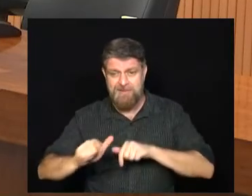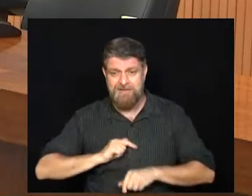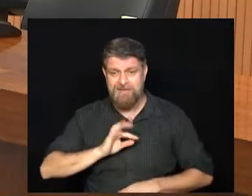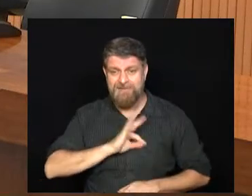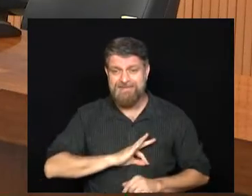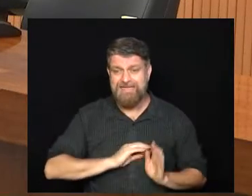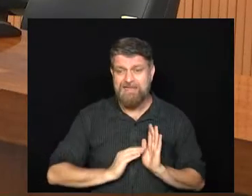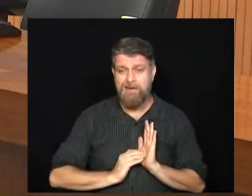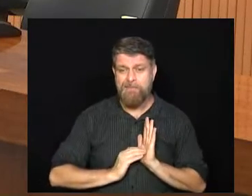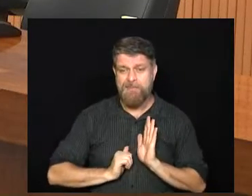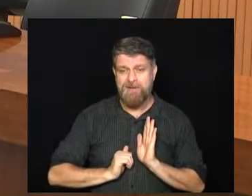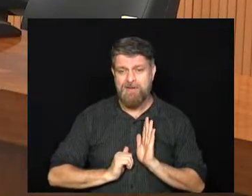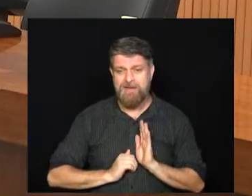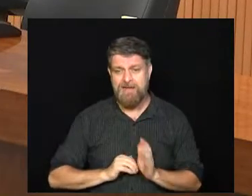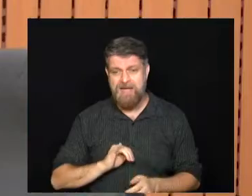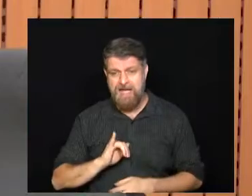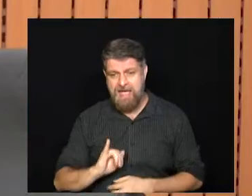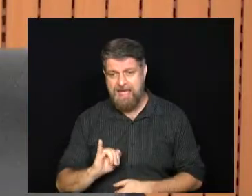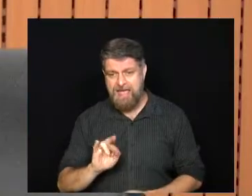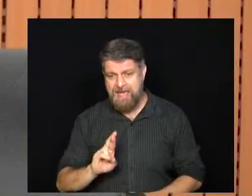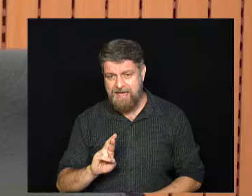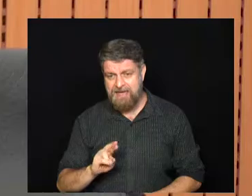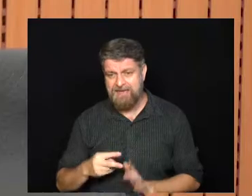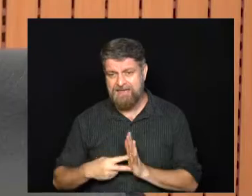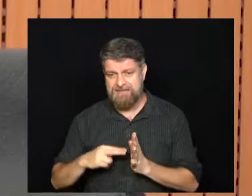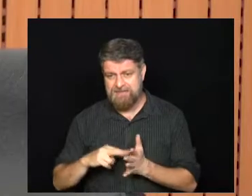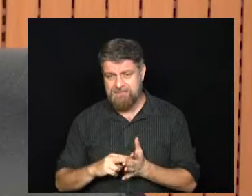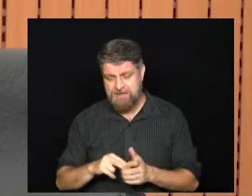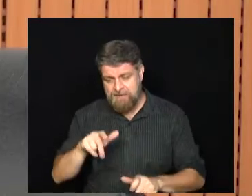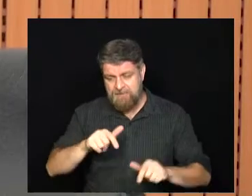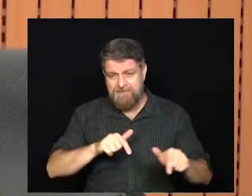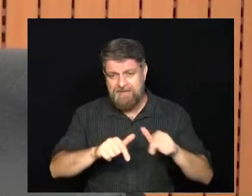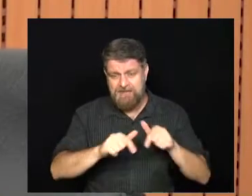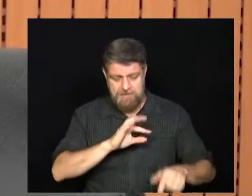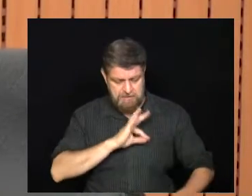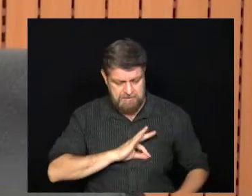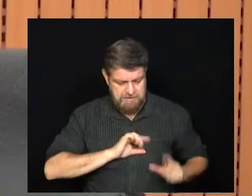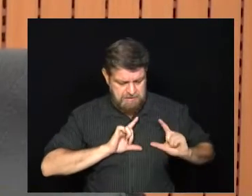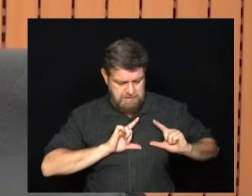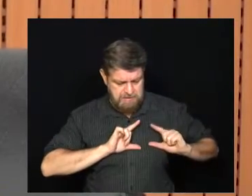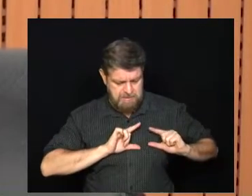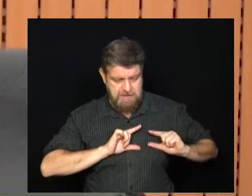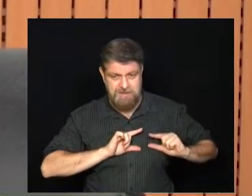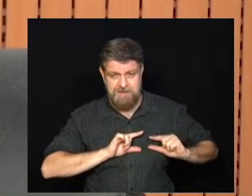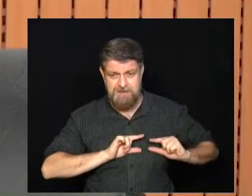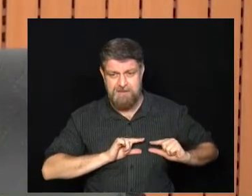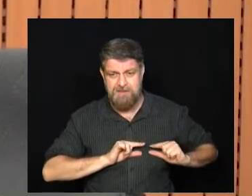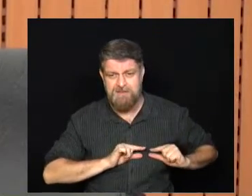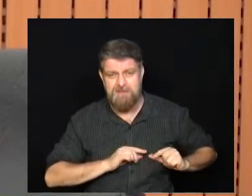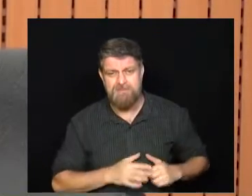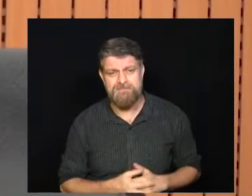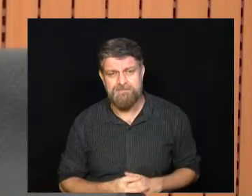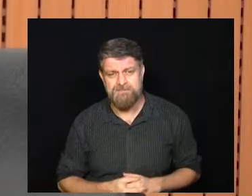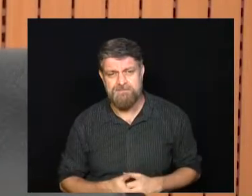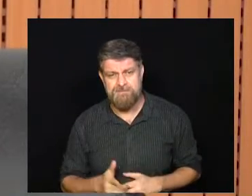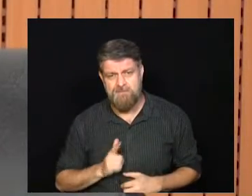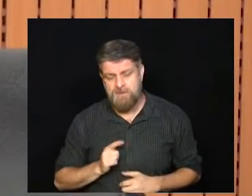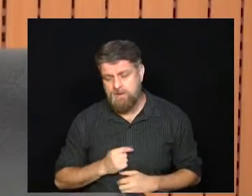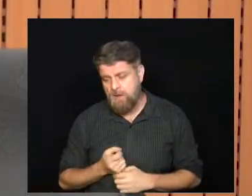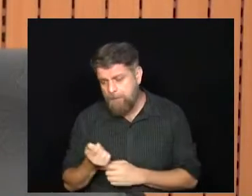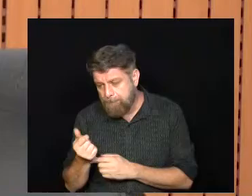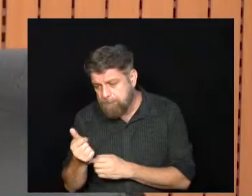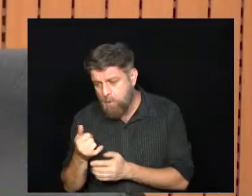dizer que a renda do trabalhador é evidente que caiu, porque o imposto de renda retido na fonte caiu, porque se reteve menos imposto é que